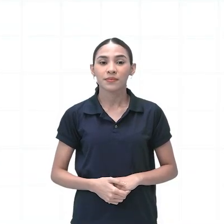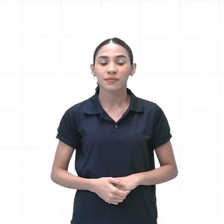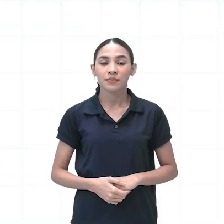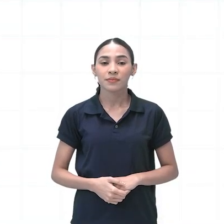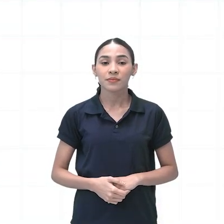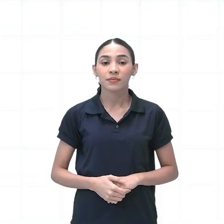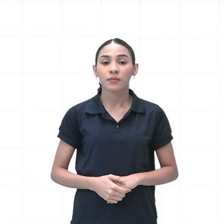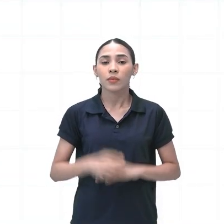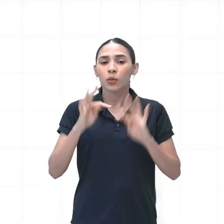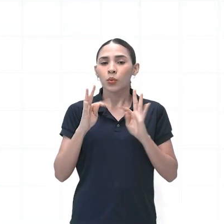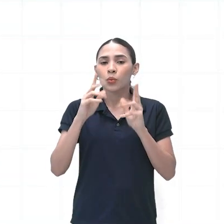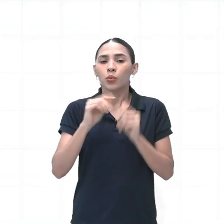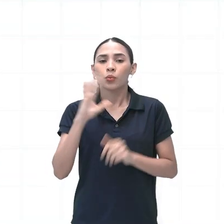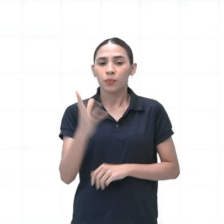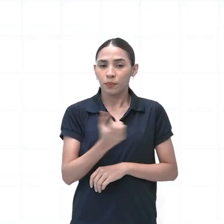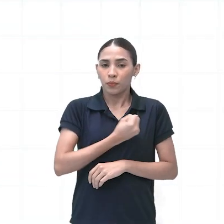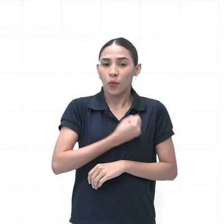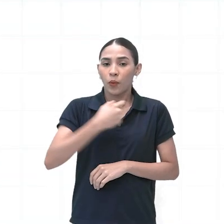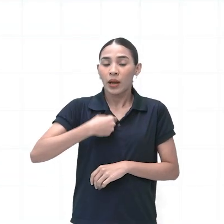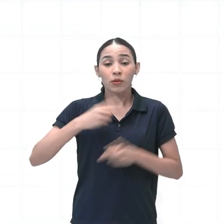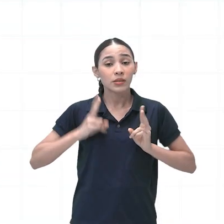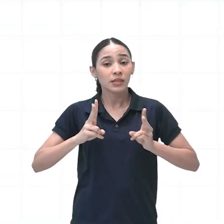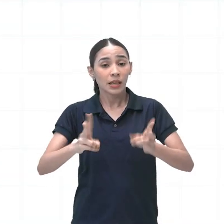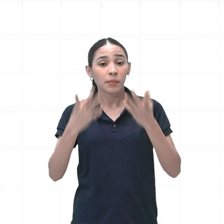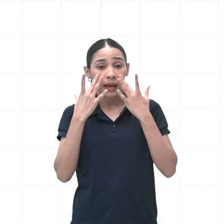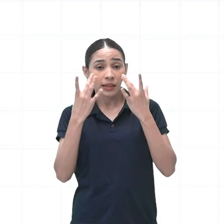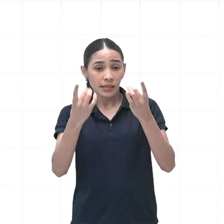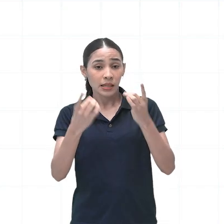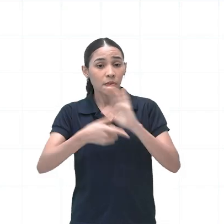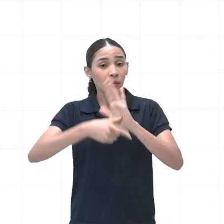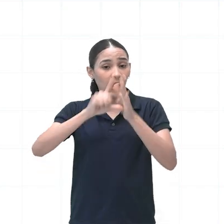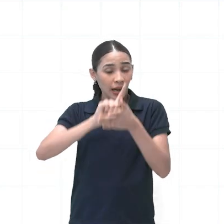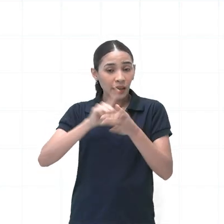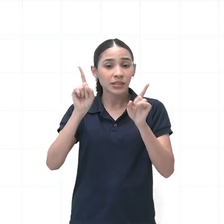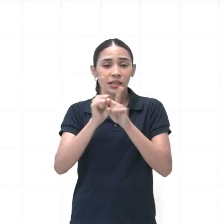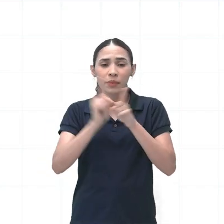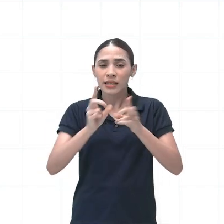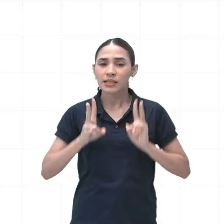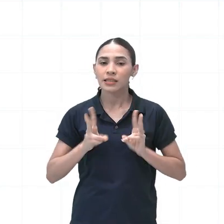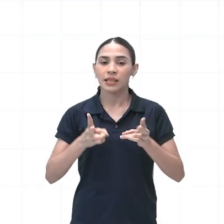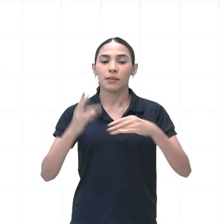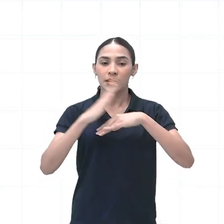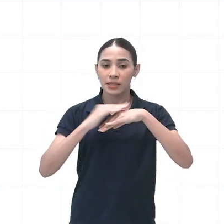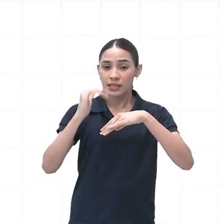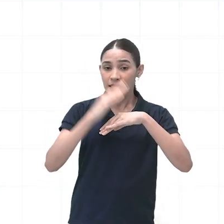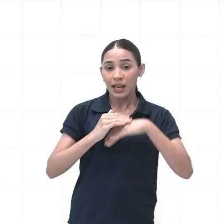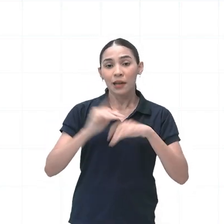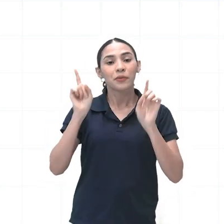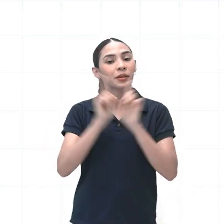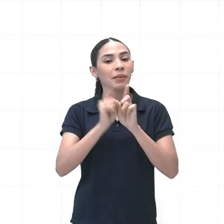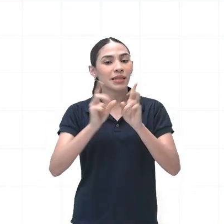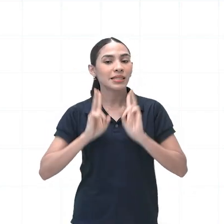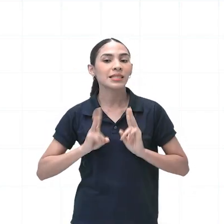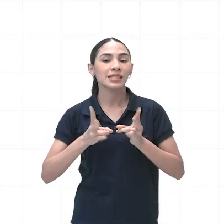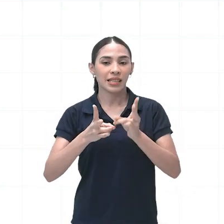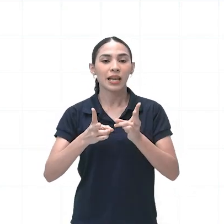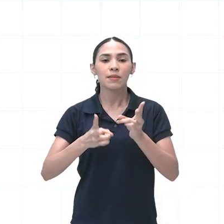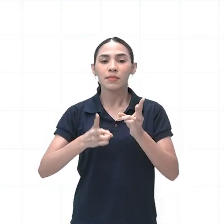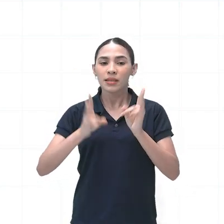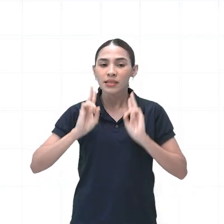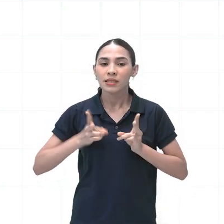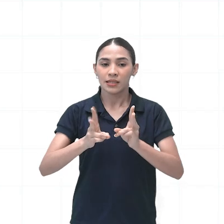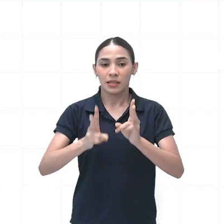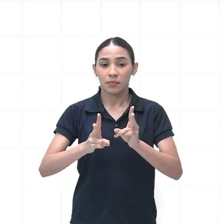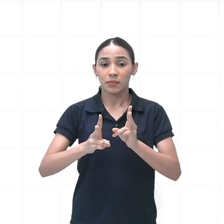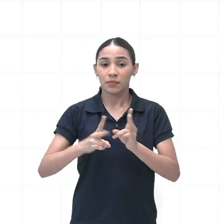De tudo ao meu amor serei atento, antes e com tal zelo, e sempre, e tanto,